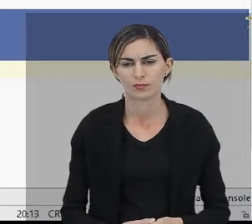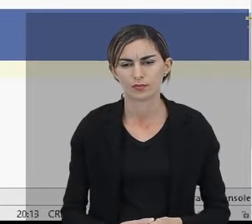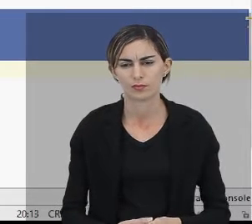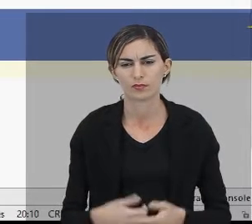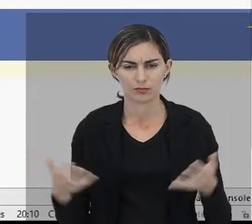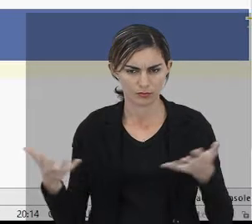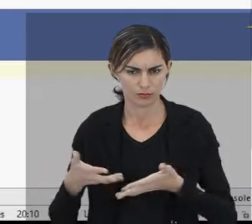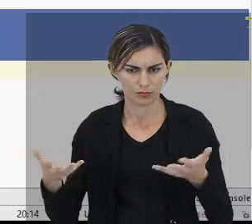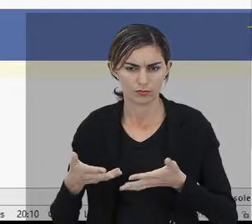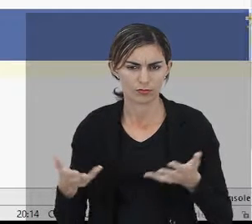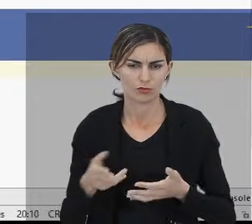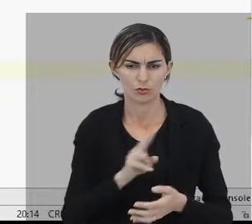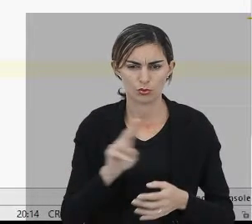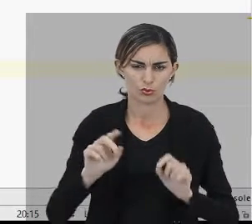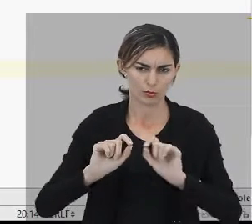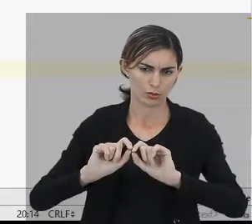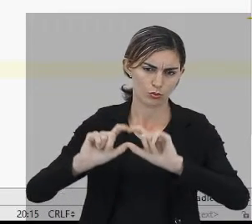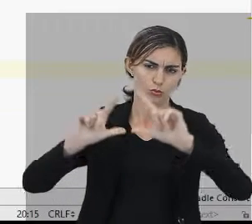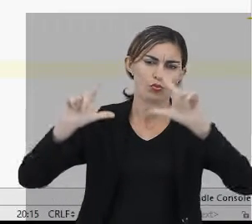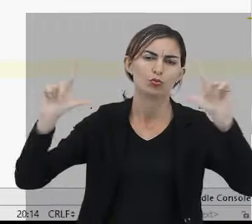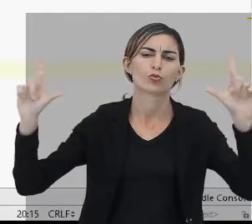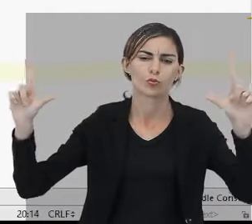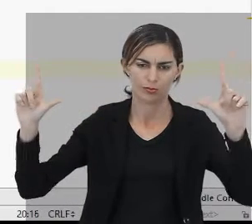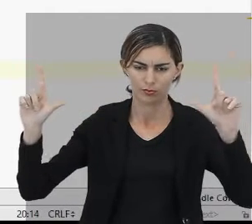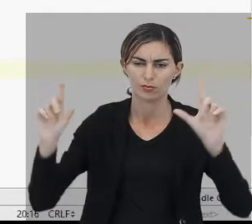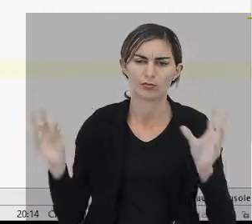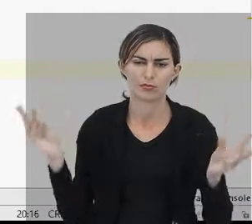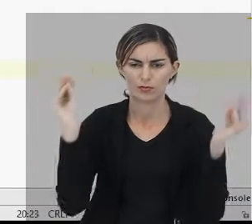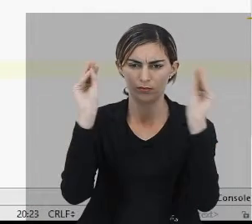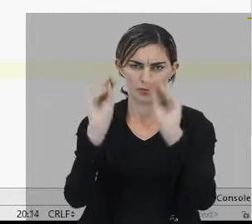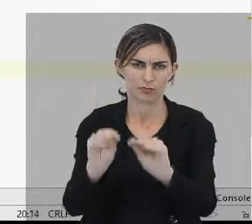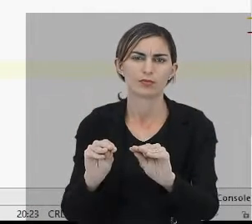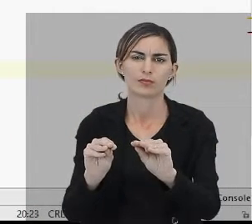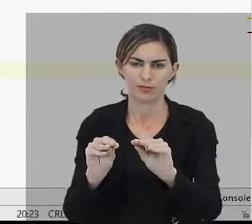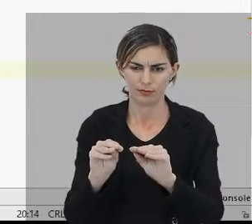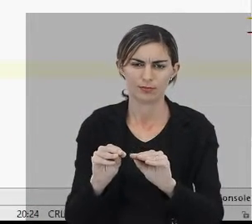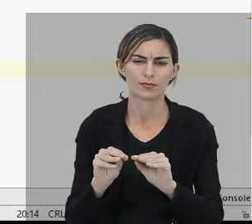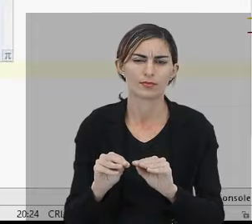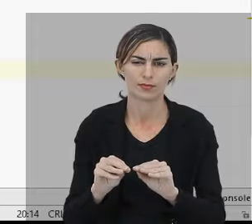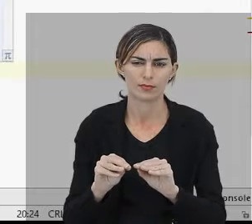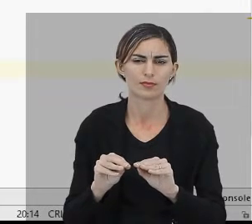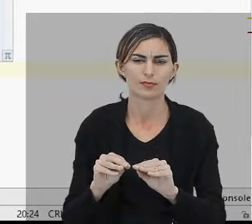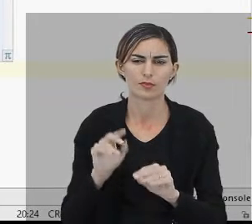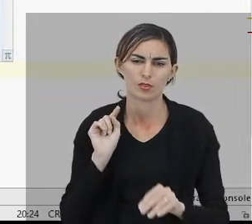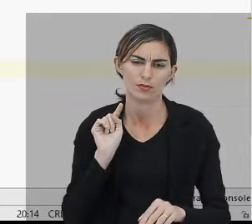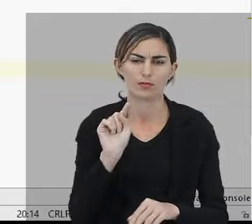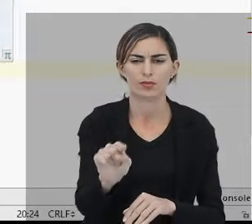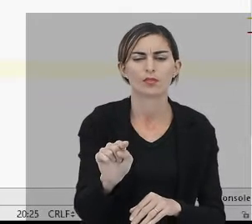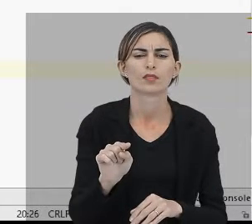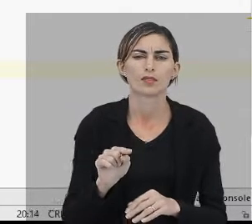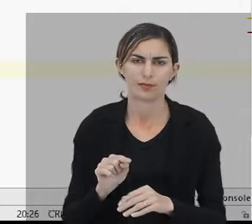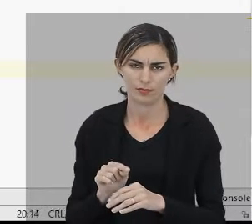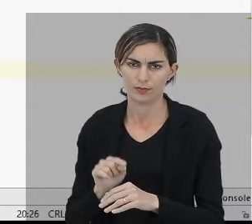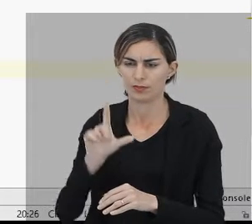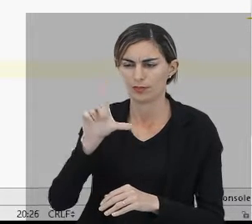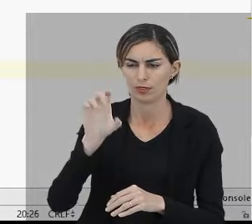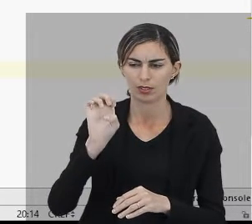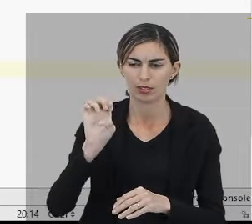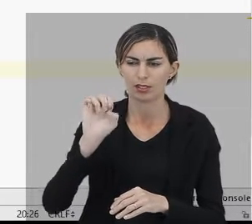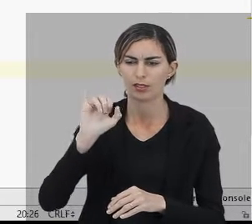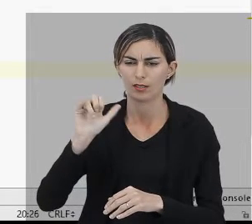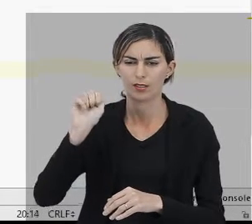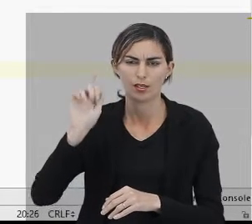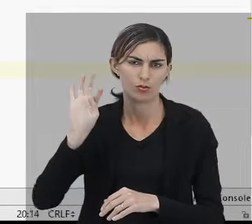Agora eu vou chamar o meu layout e vou adicionar ele ou adicionar o botão ao meu